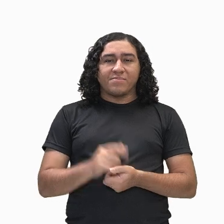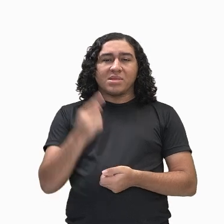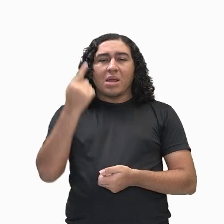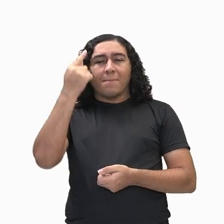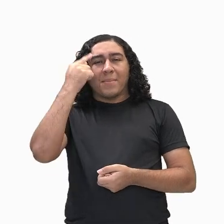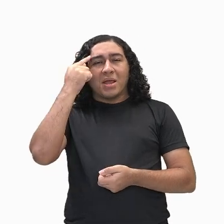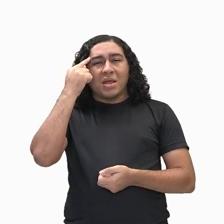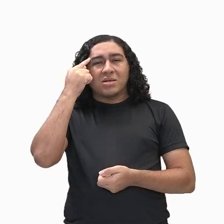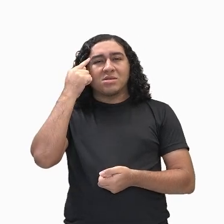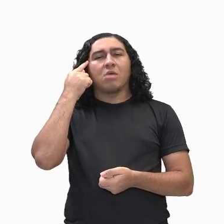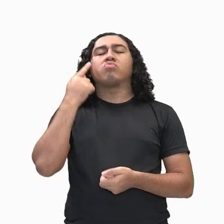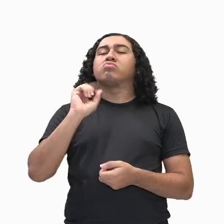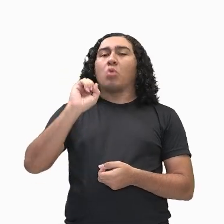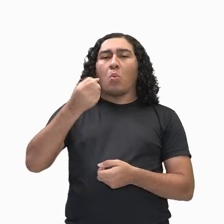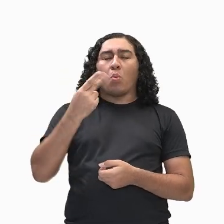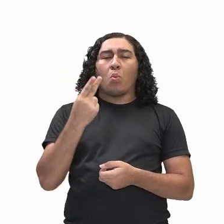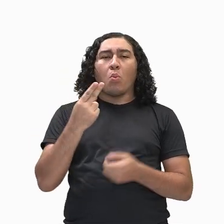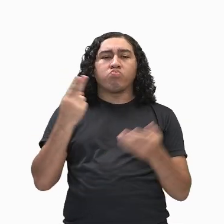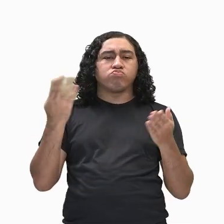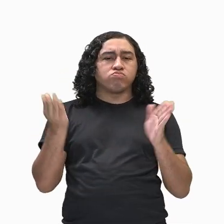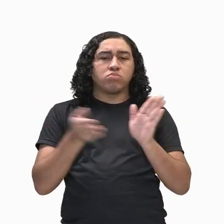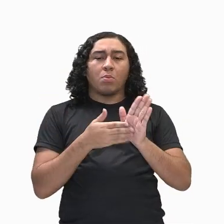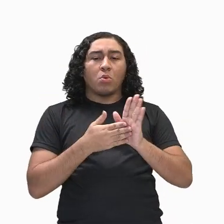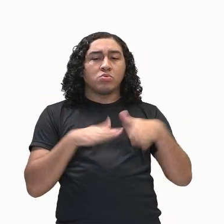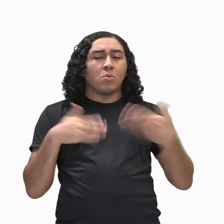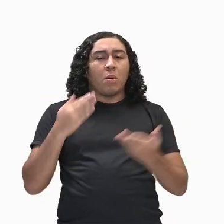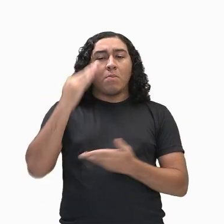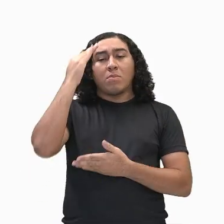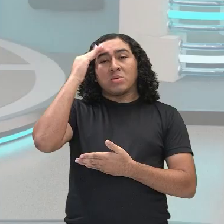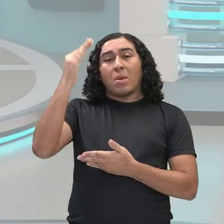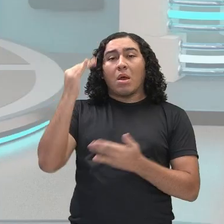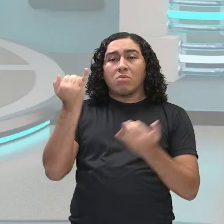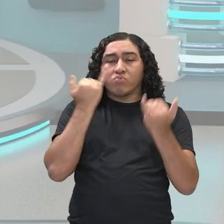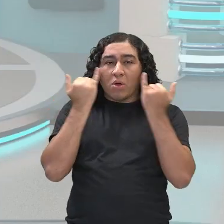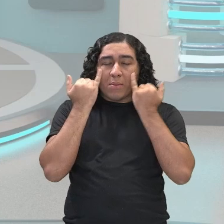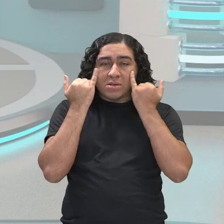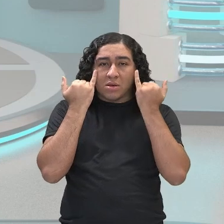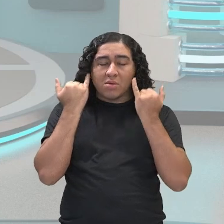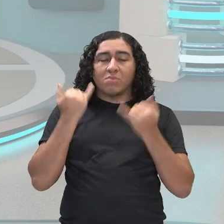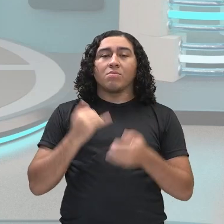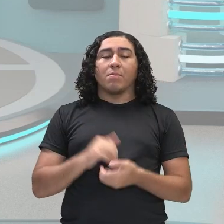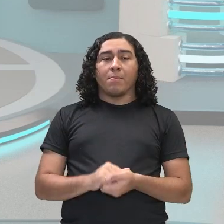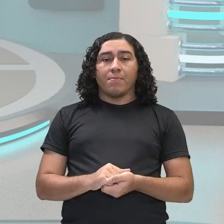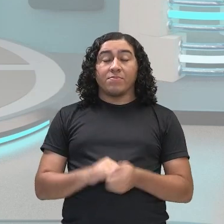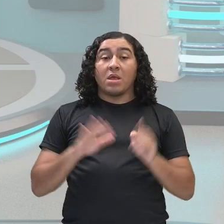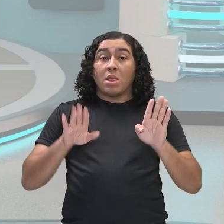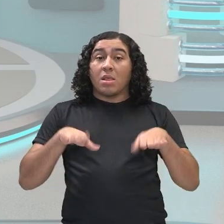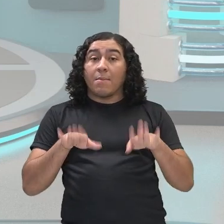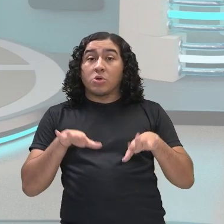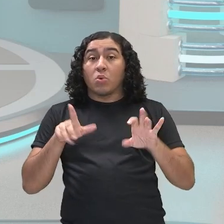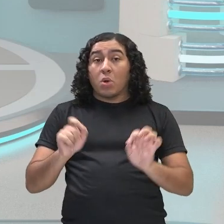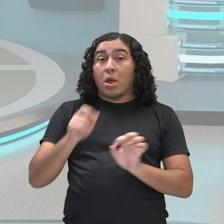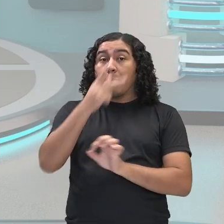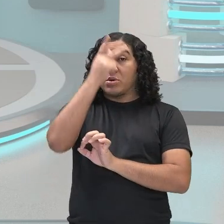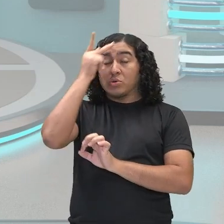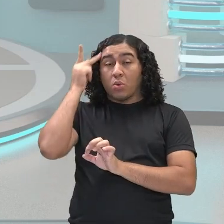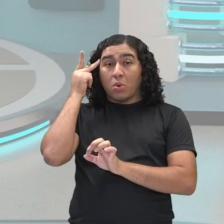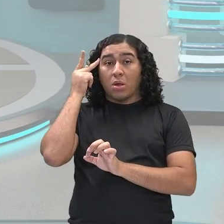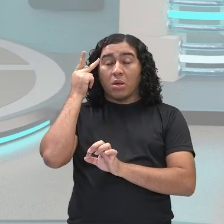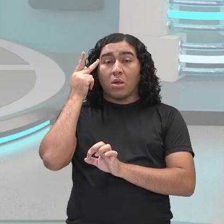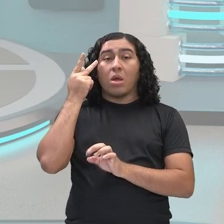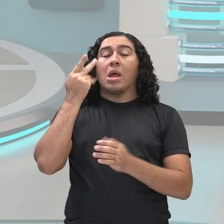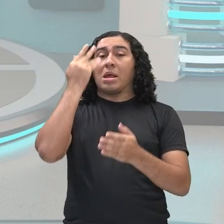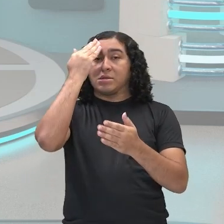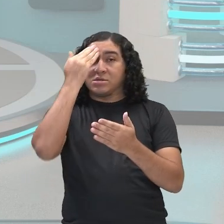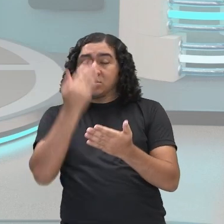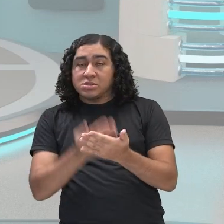pensado, proposto? Qual a principal mensagem? Então, dependendo daquilo que a pessoa acredita,